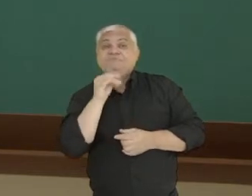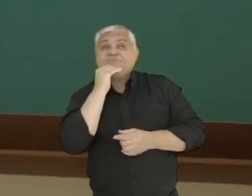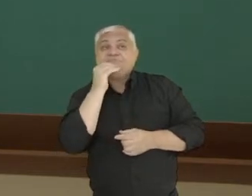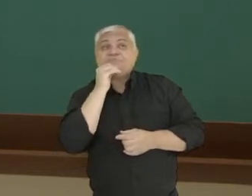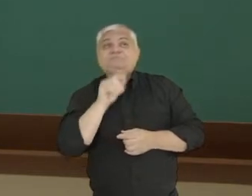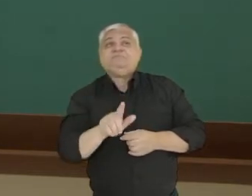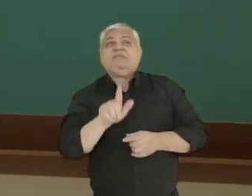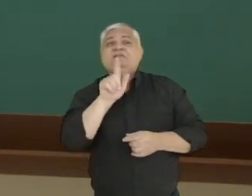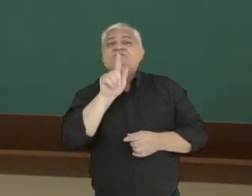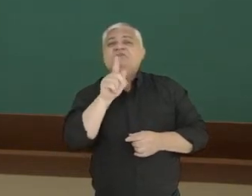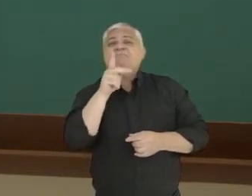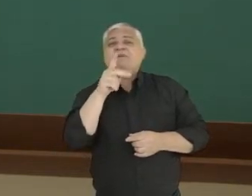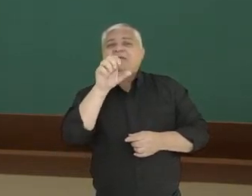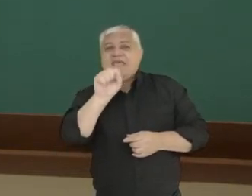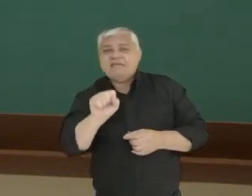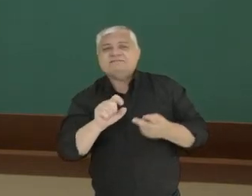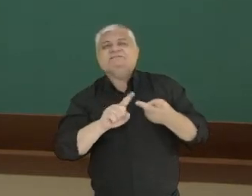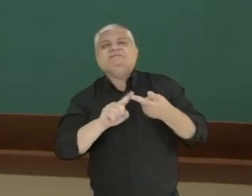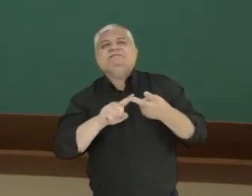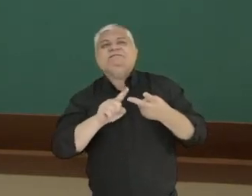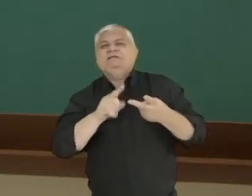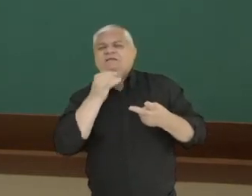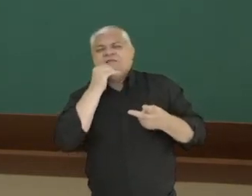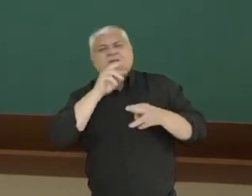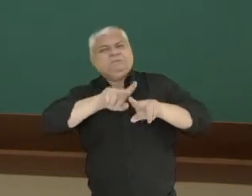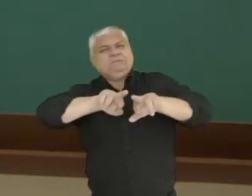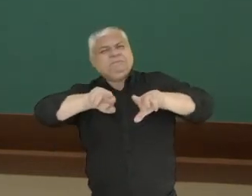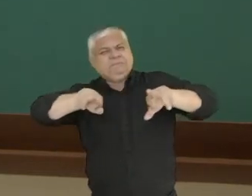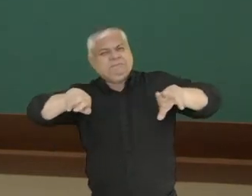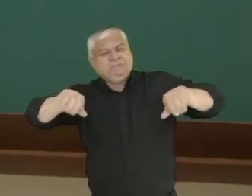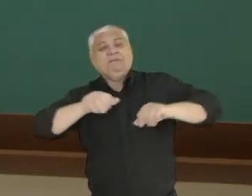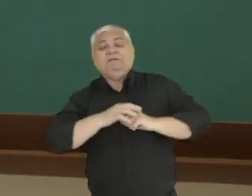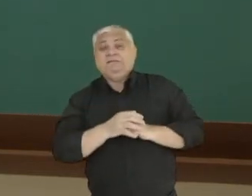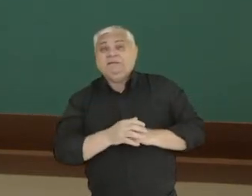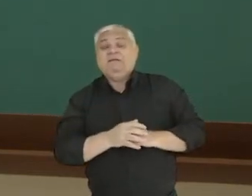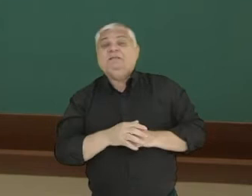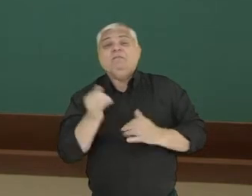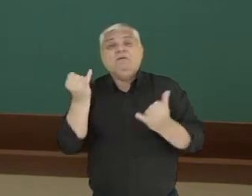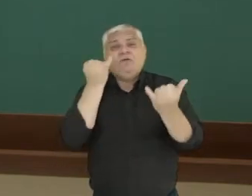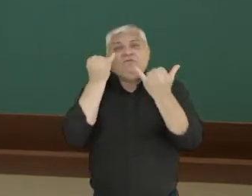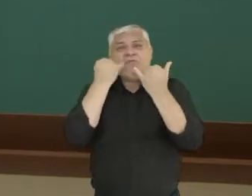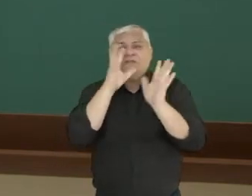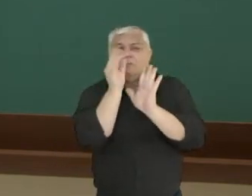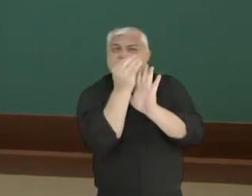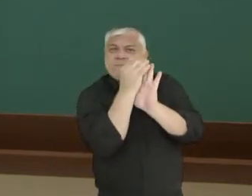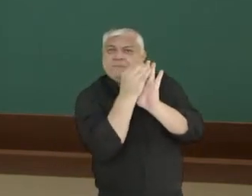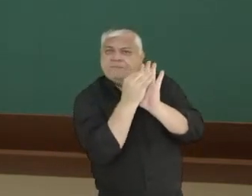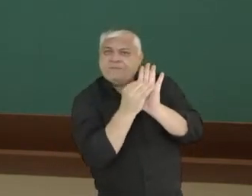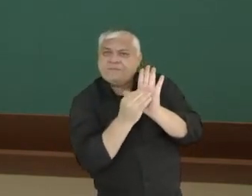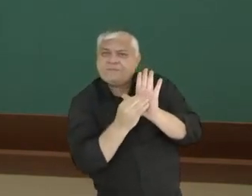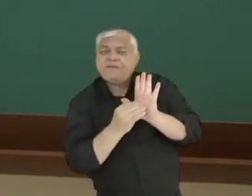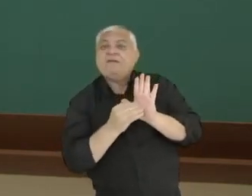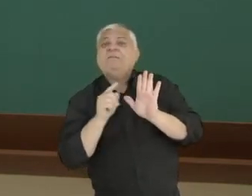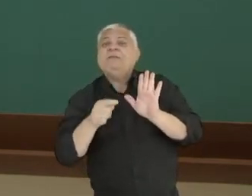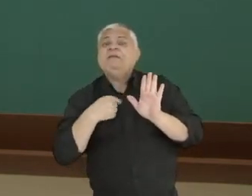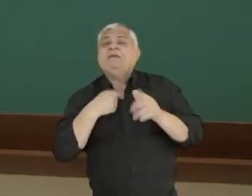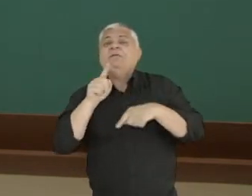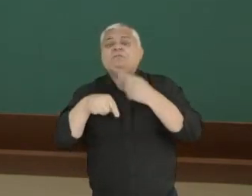para pequenas áreas, GPS, fotômetros, etc. E também informações que estão disponíveis ali para